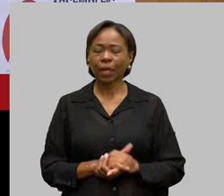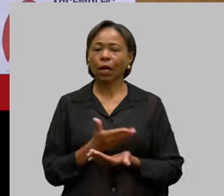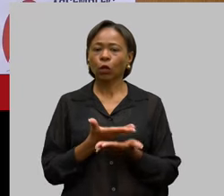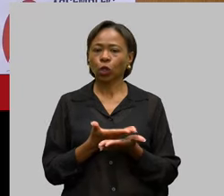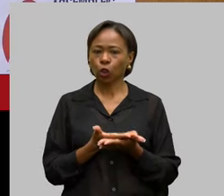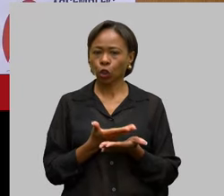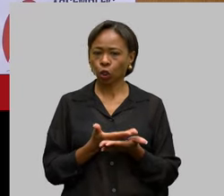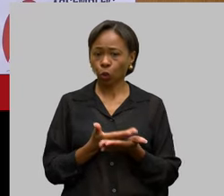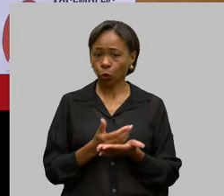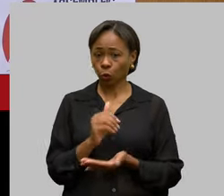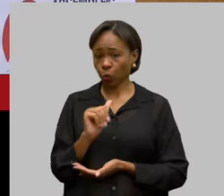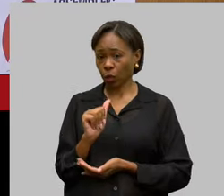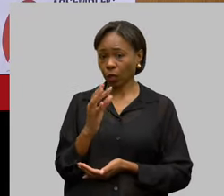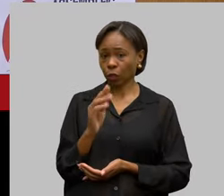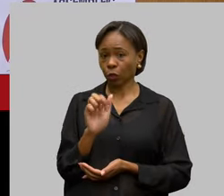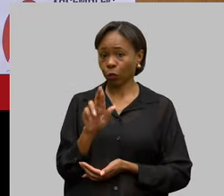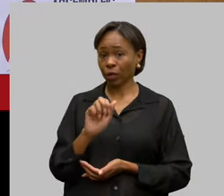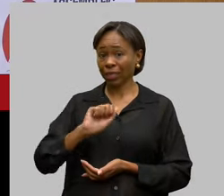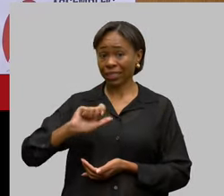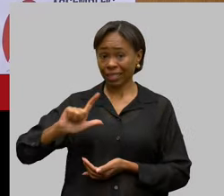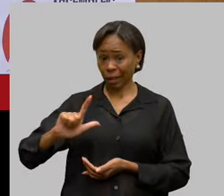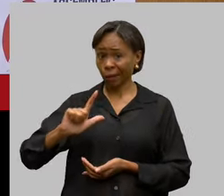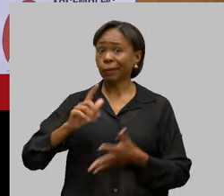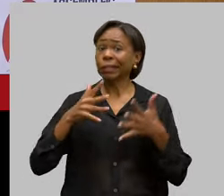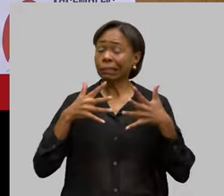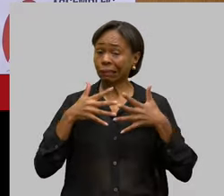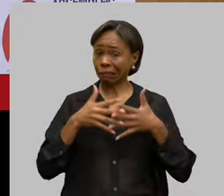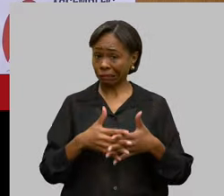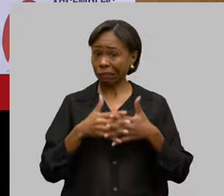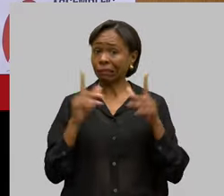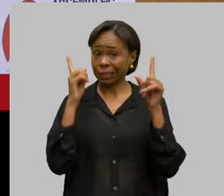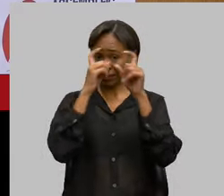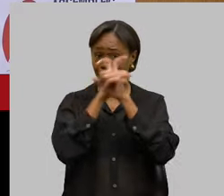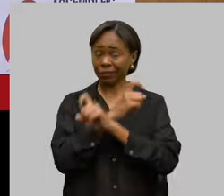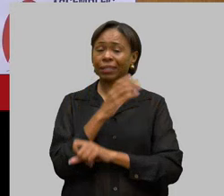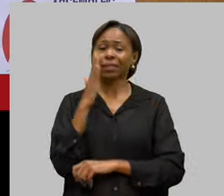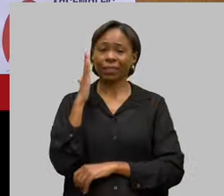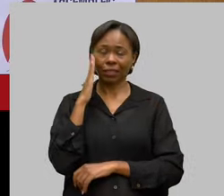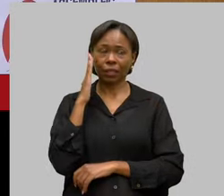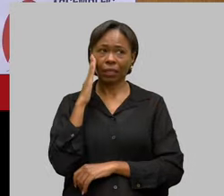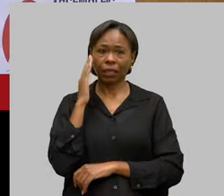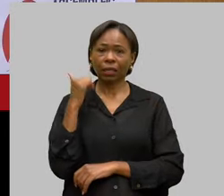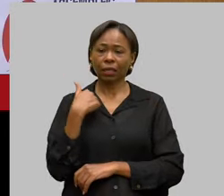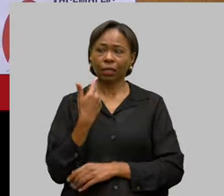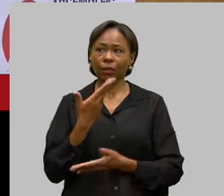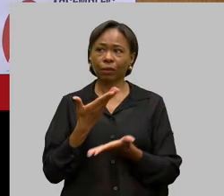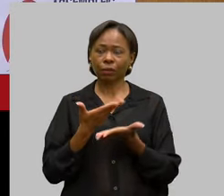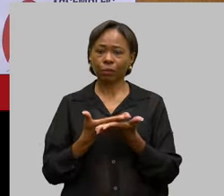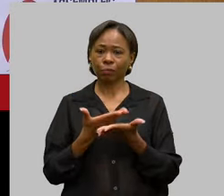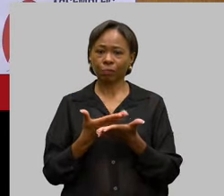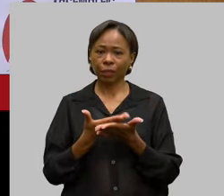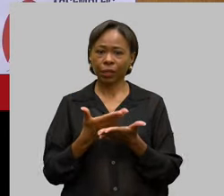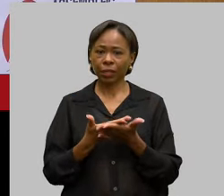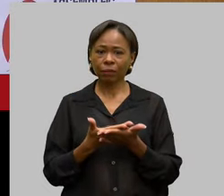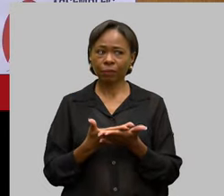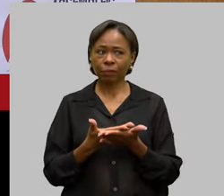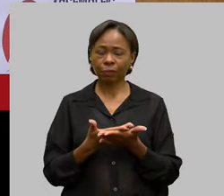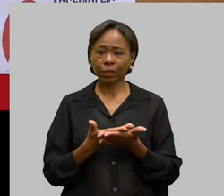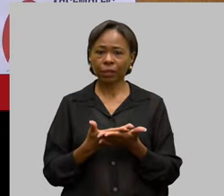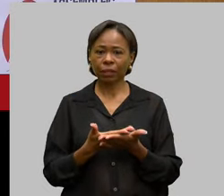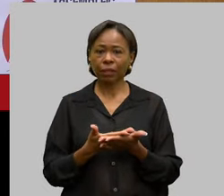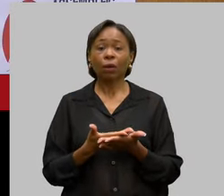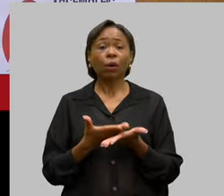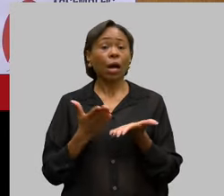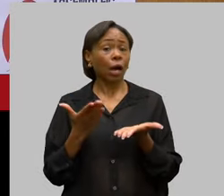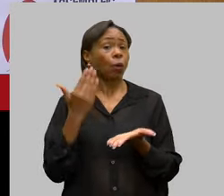parecer complexa mas não sei se pod eu ter estudado eh mas eu acho que ela é Ela é compreensível eh mas a